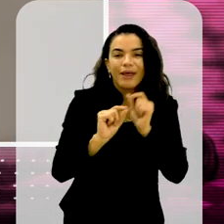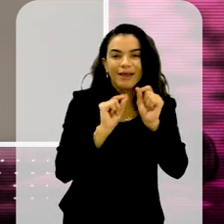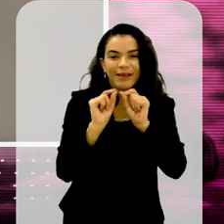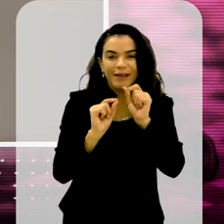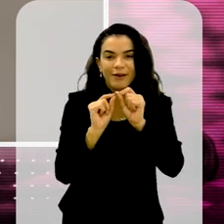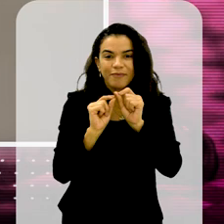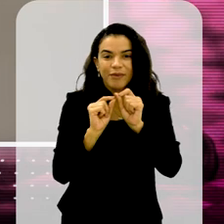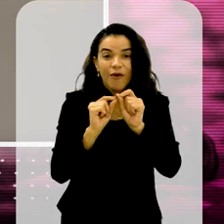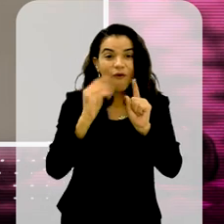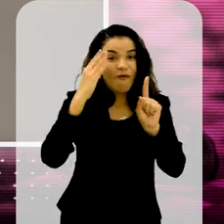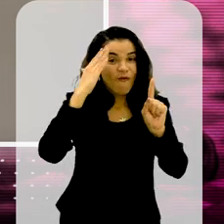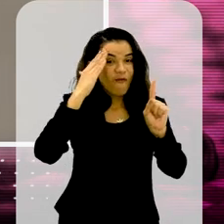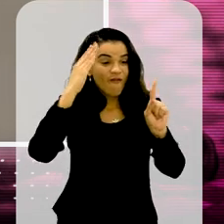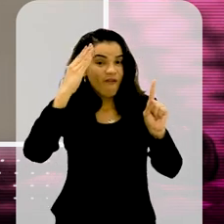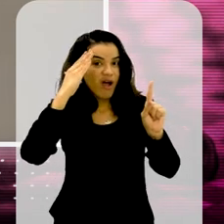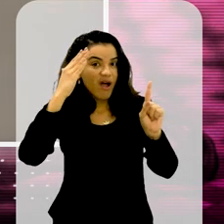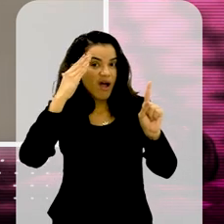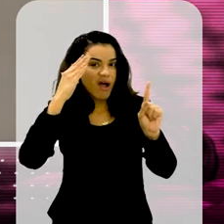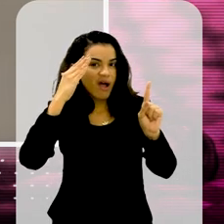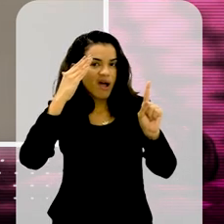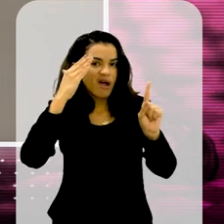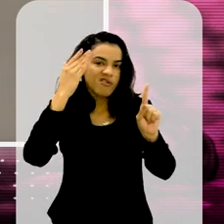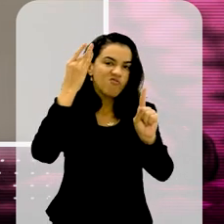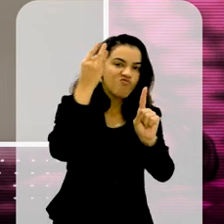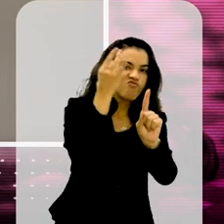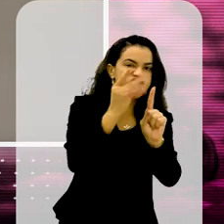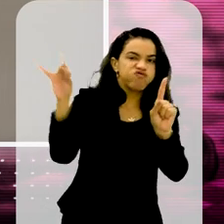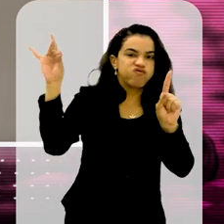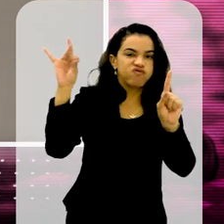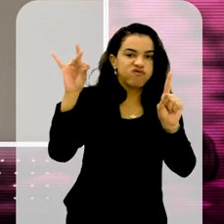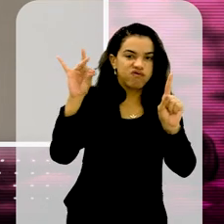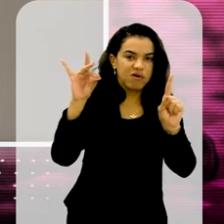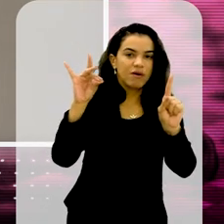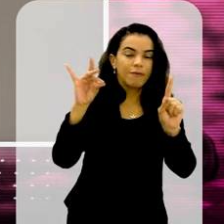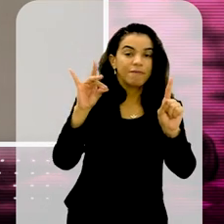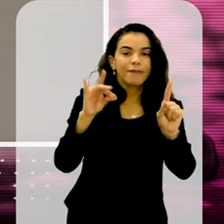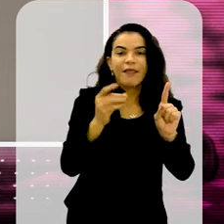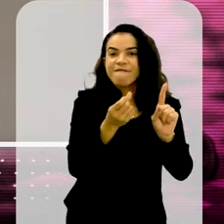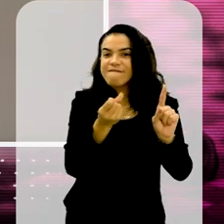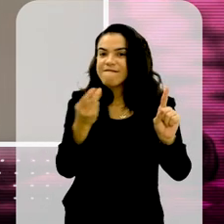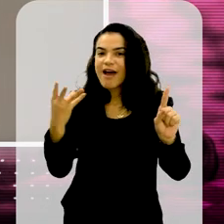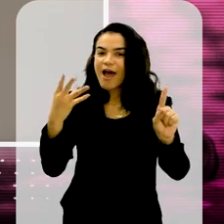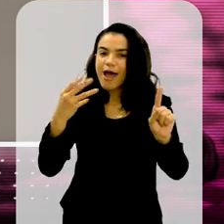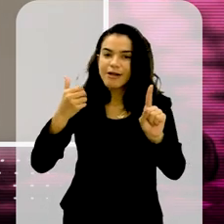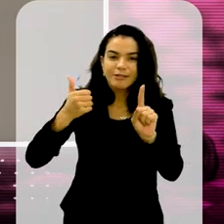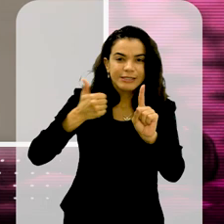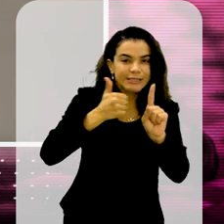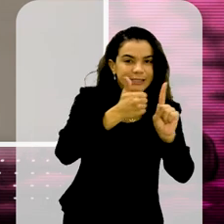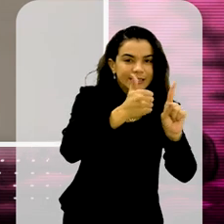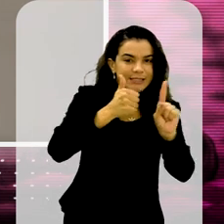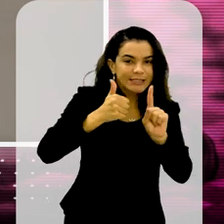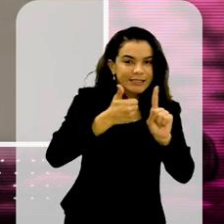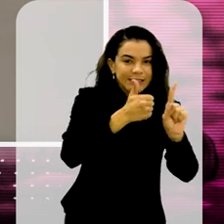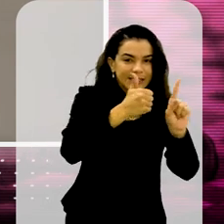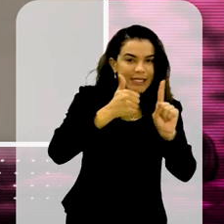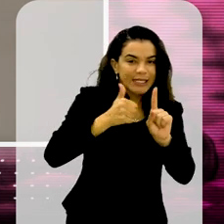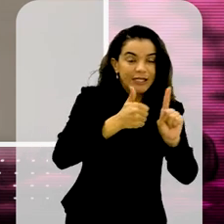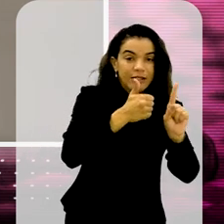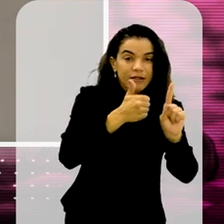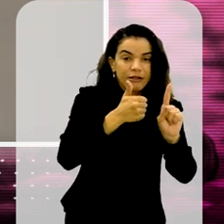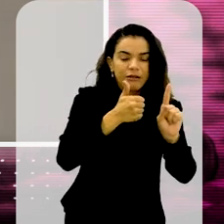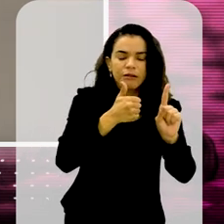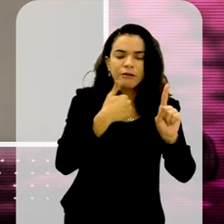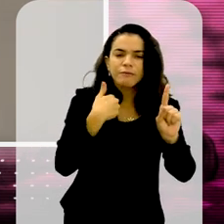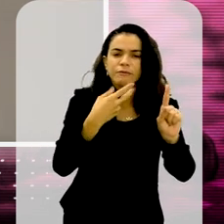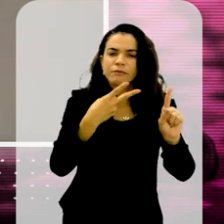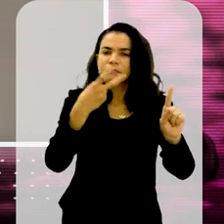fina entre um fã e um hater. Então, às vezes, quem tem muitos seguidores, quem é influenciadora